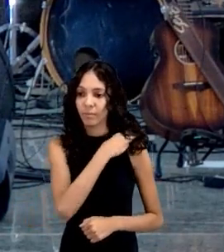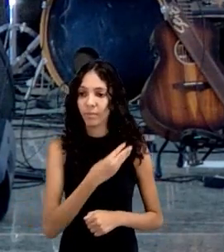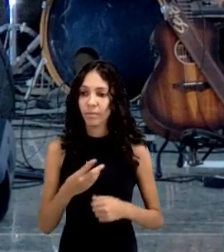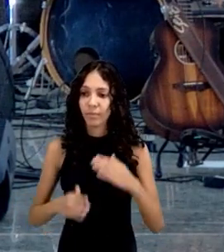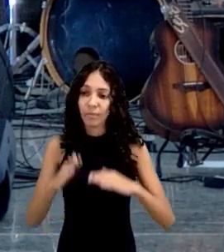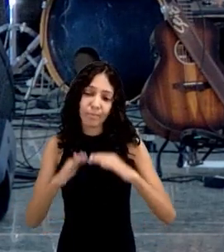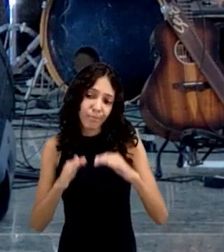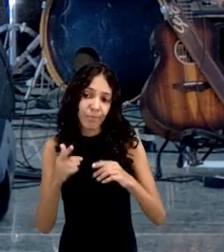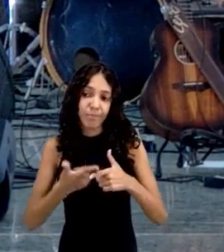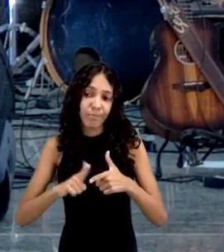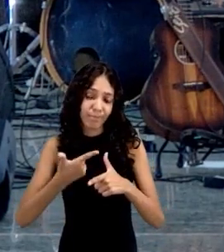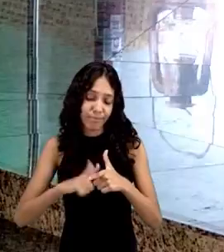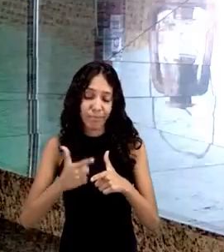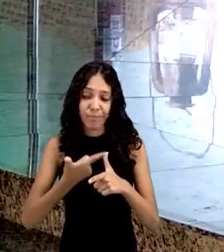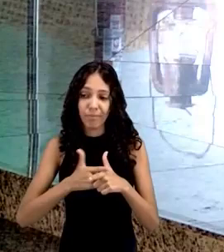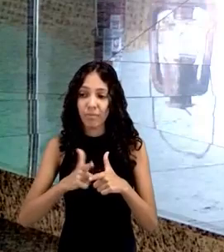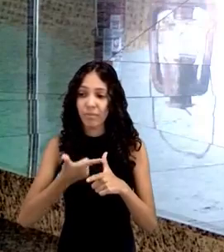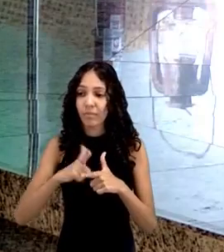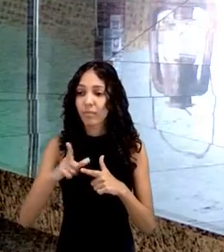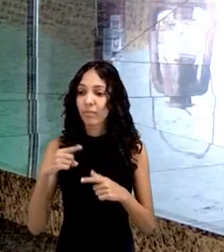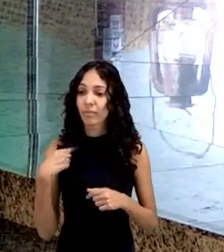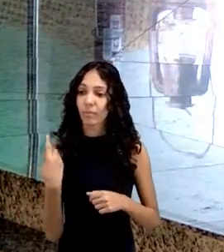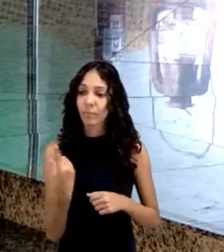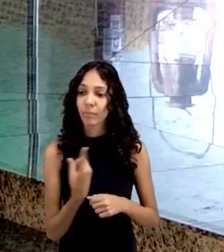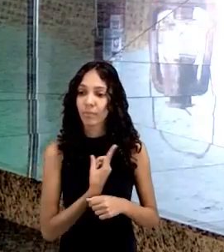da igreja, de evangelismo.